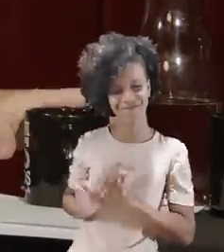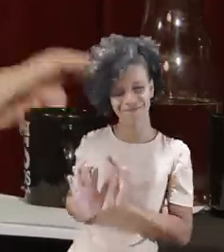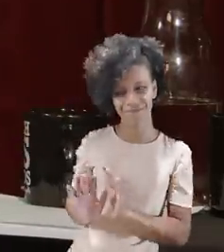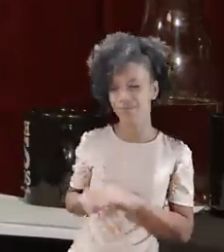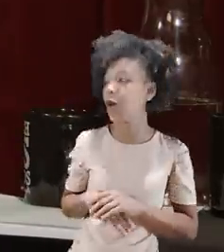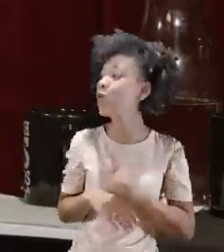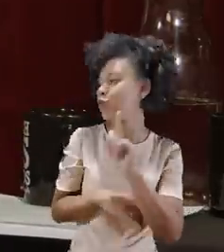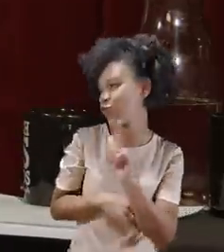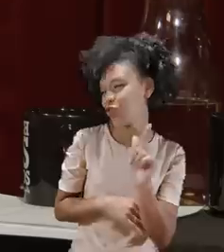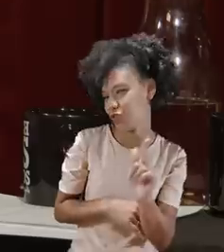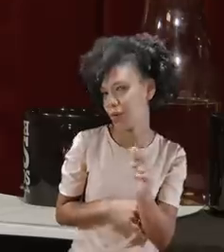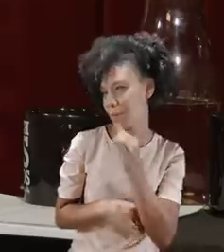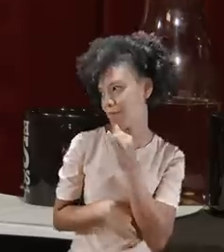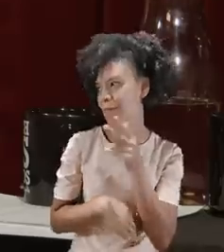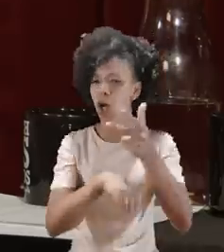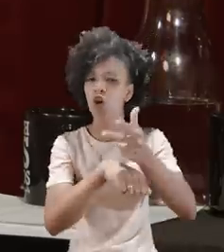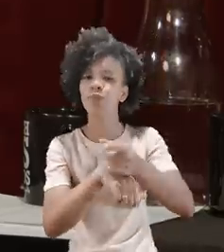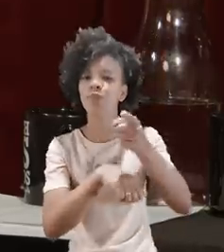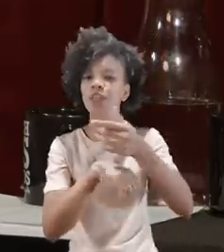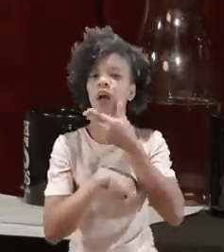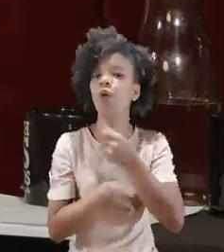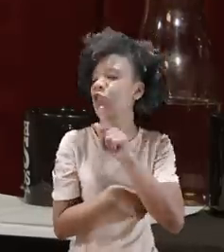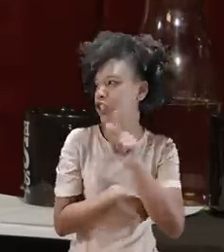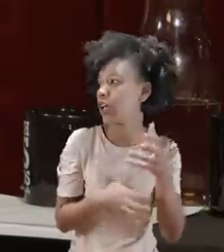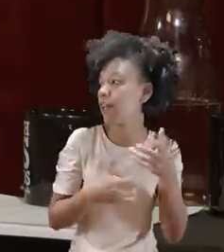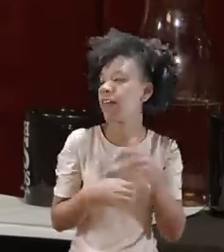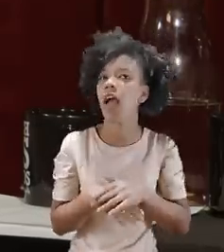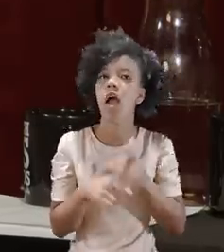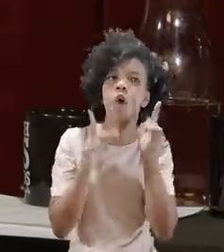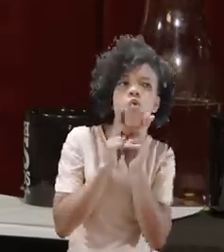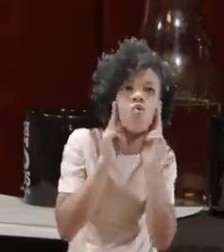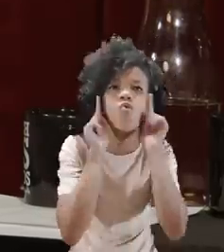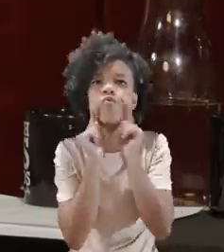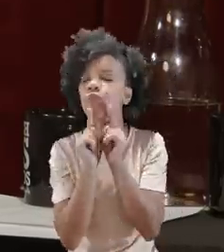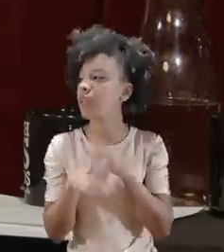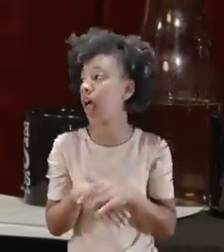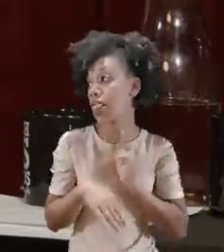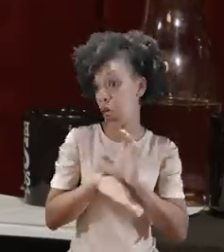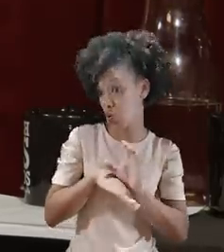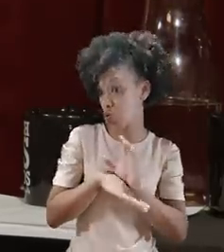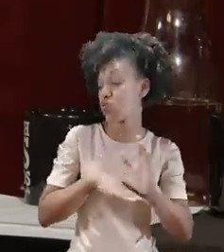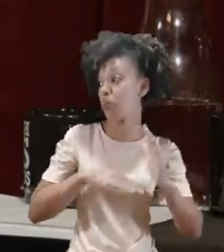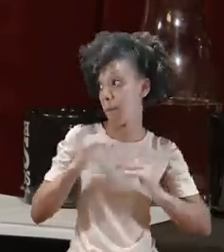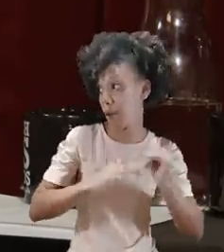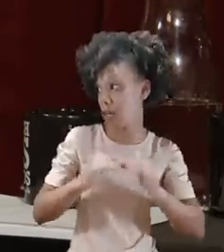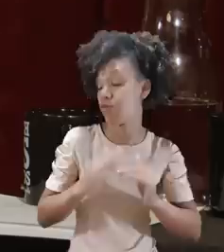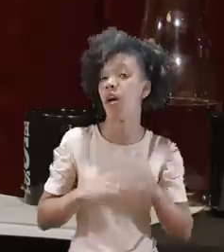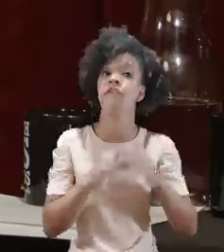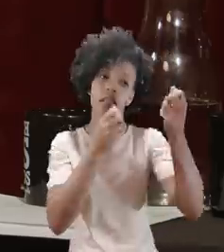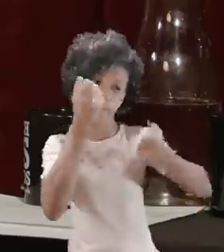Gegê resolveu ser barbeiro dia a dia que tá filmando aqui quer ser barbeiro aí obviamente vai fazer um curso aí vai ter um curso técnico